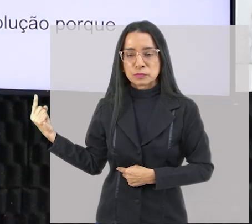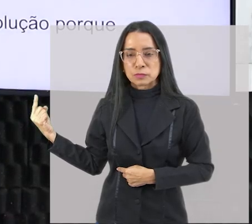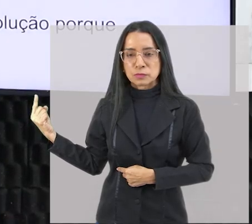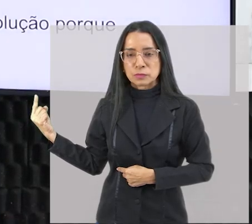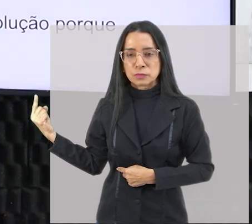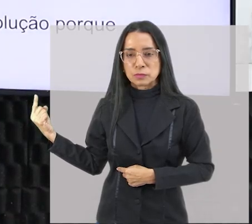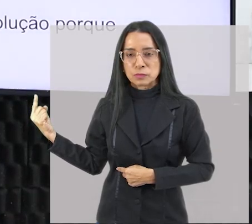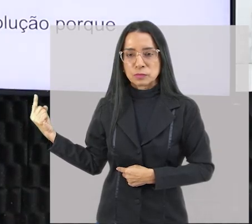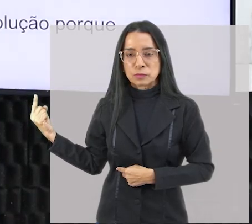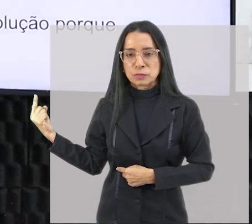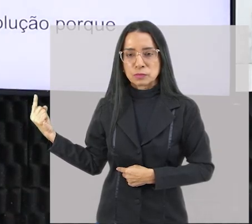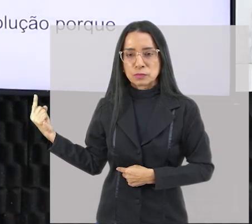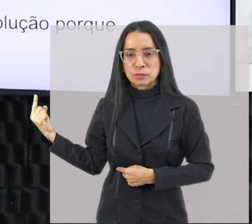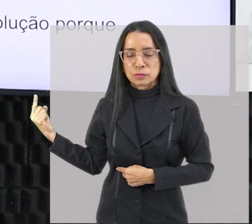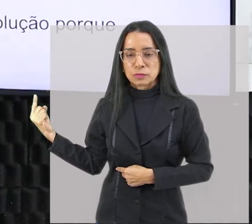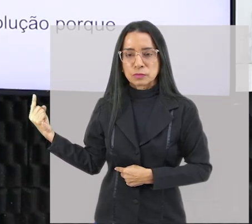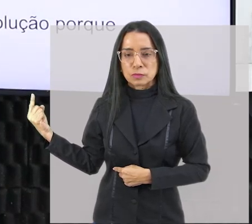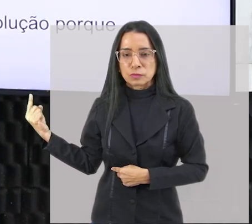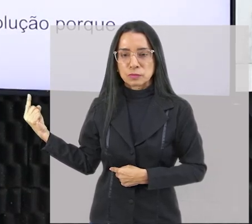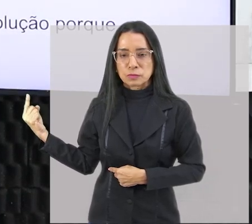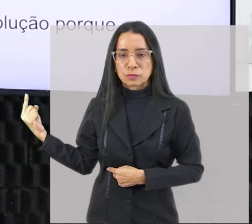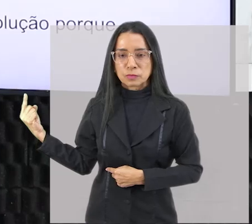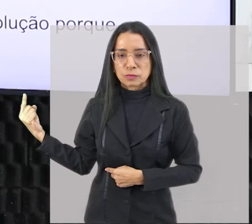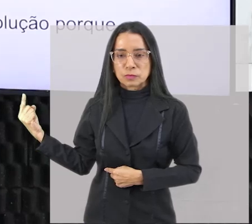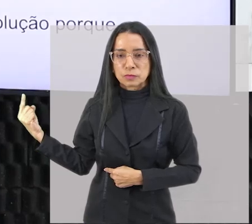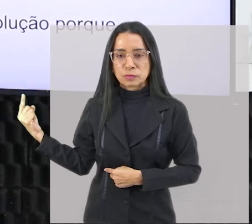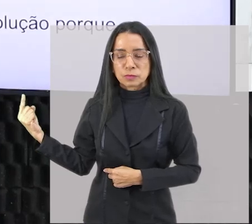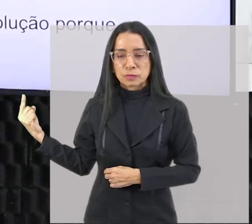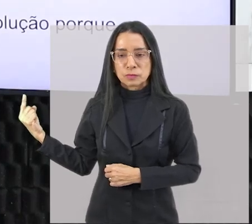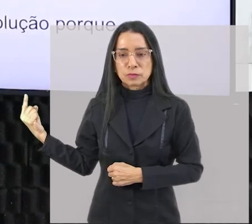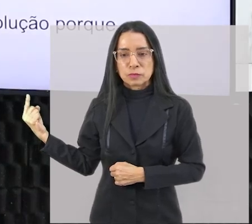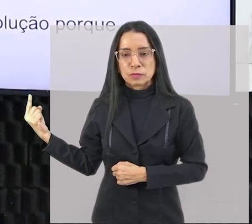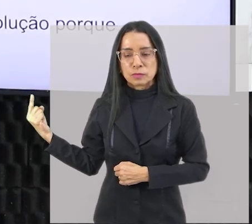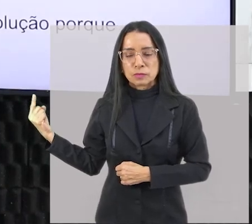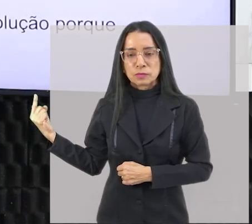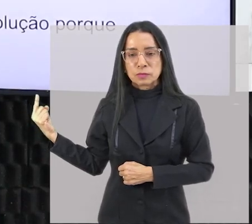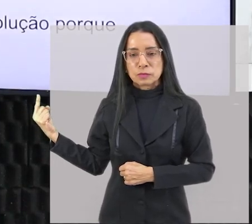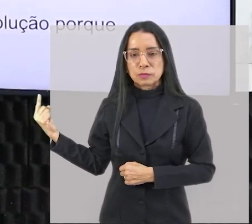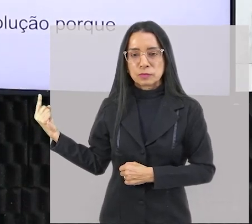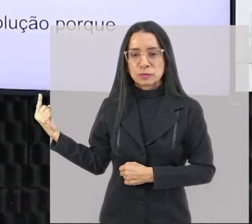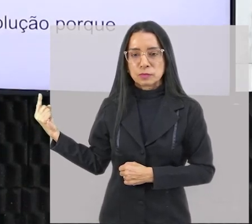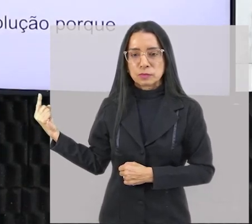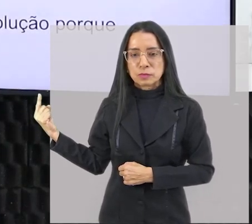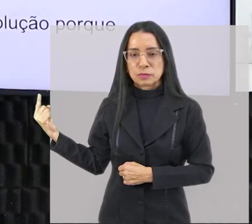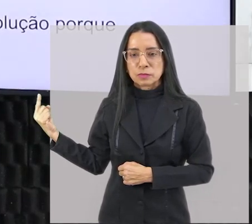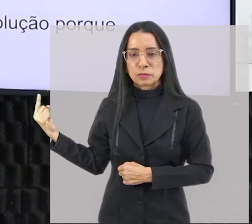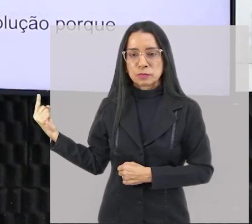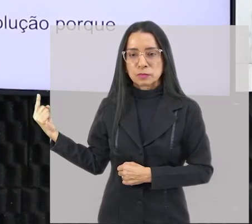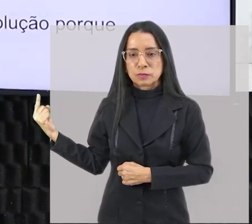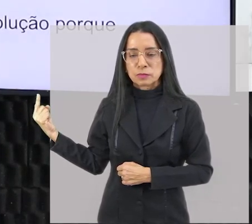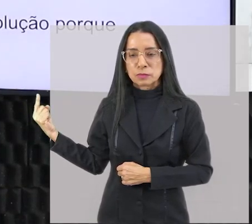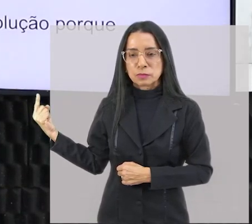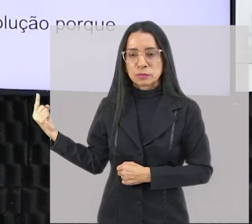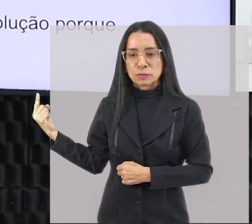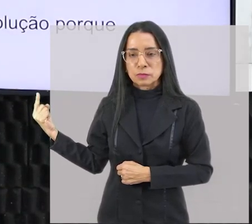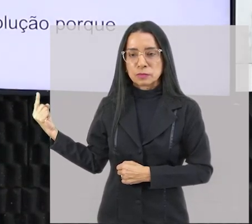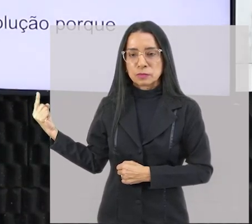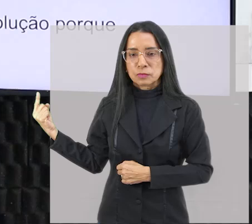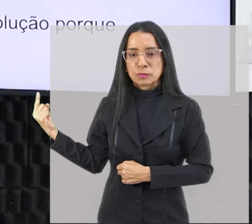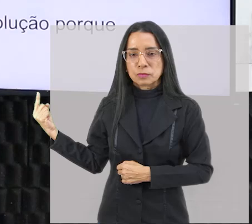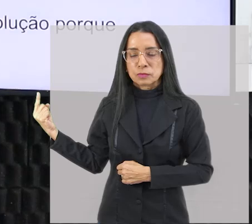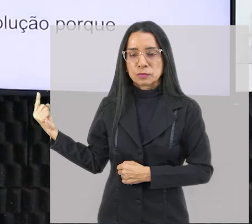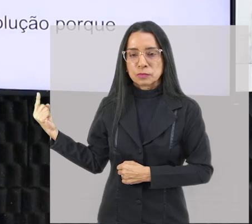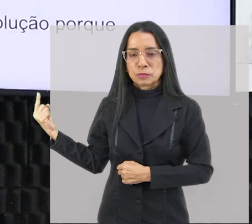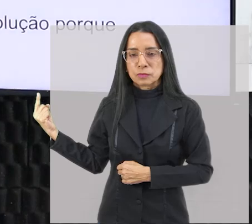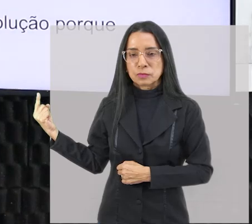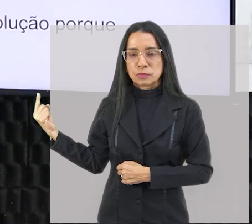Com base nos conceitos vanguardistas, entre eles o de exploração de formas geometrizadas do cubismo, do início do século XX,